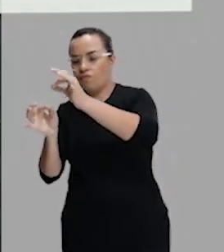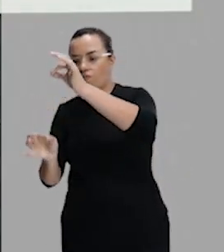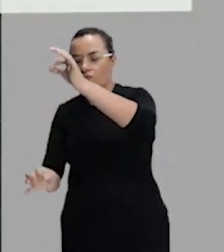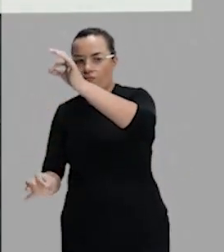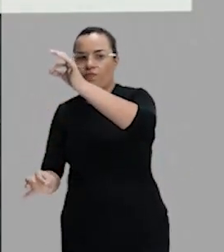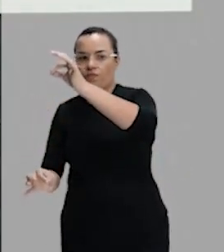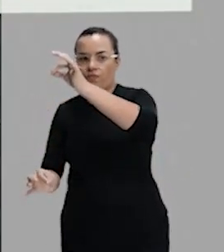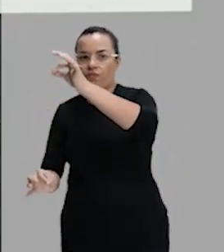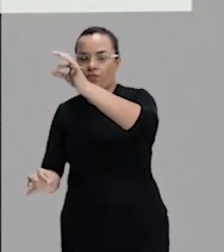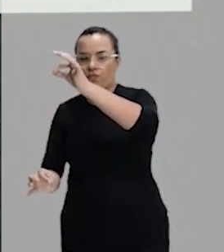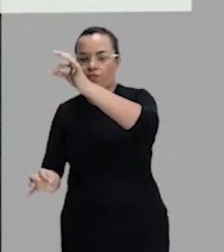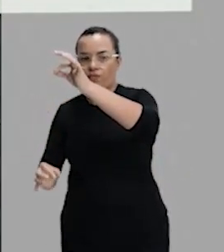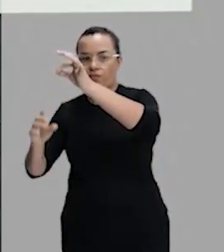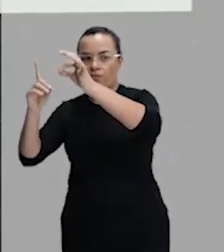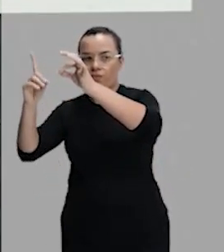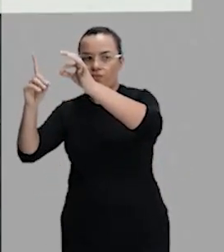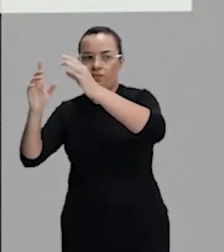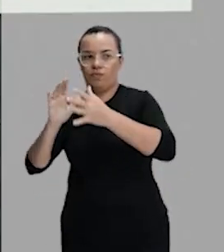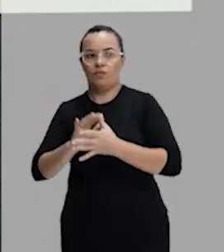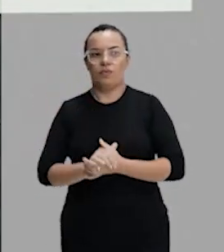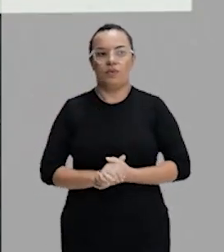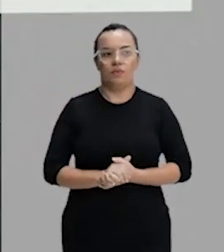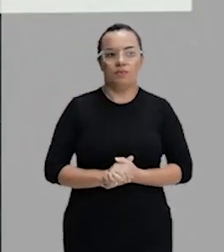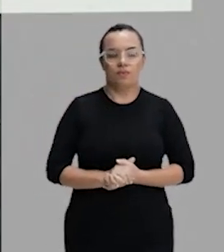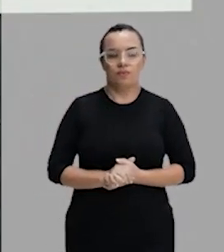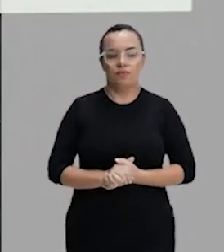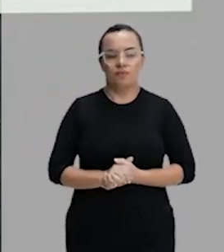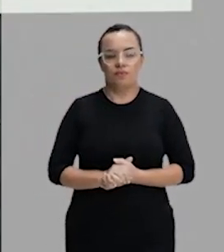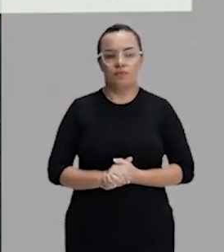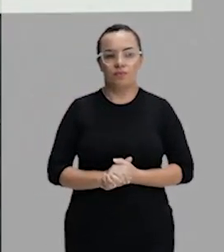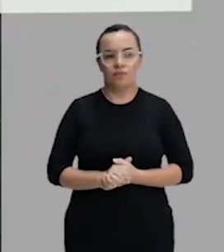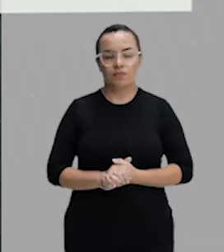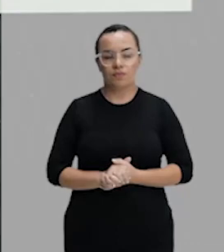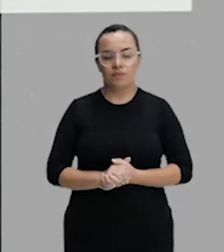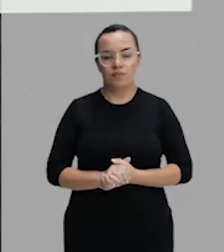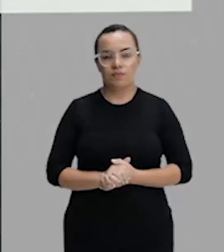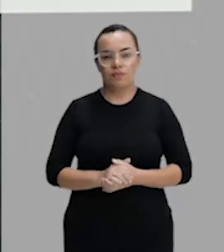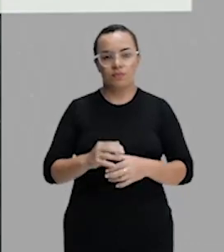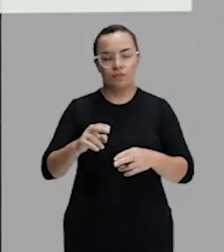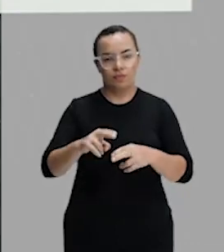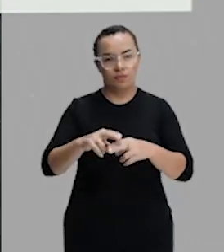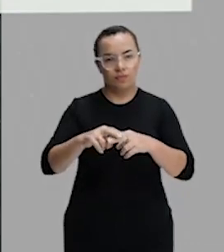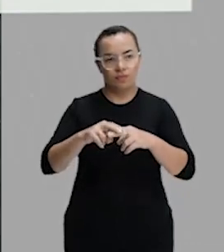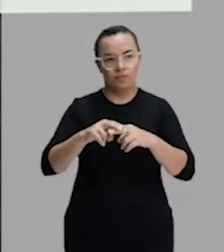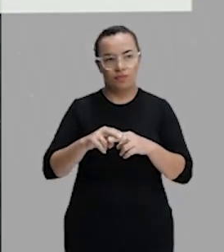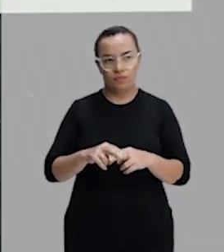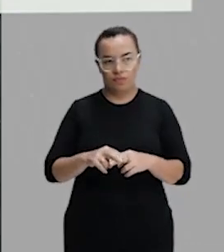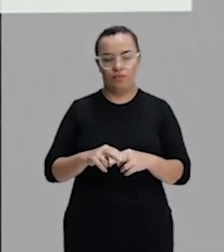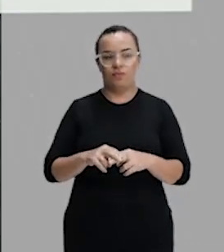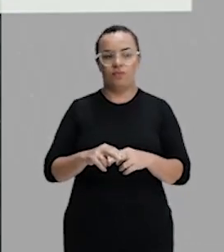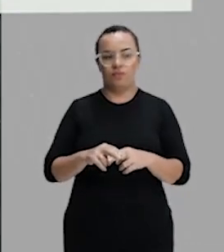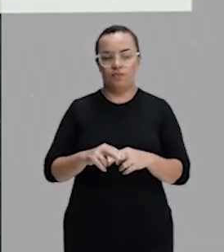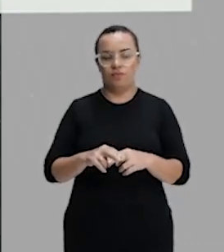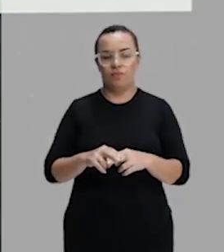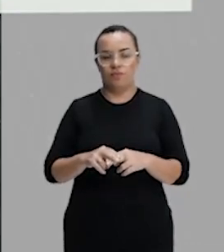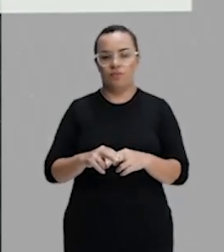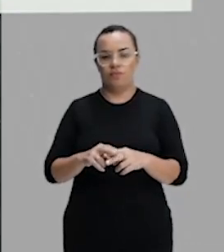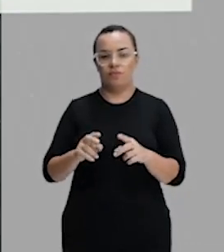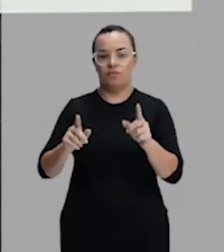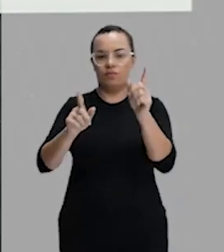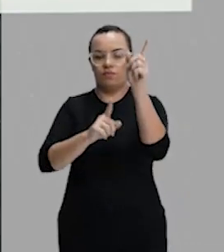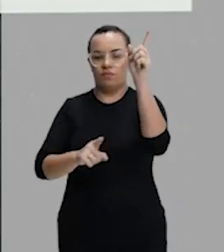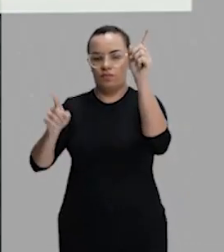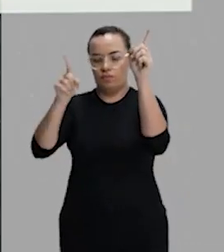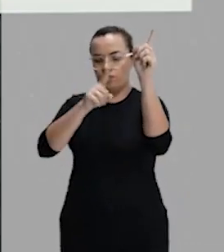Certo? Então, quando o eixo imaginário ele é paralelo ao eixo x,